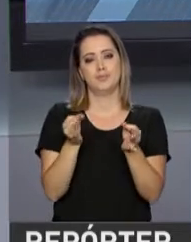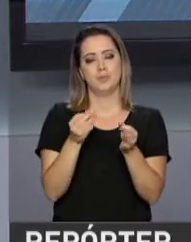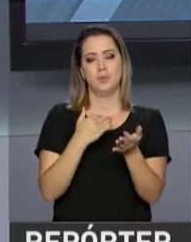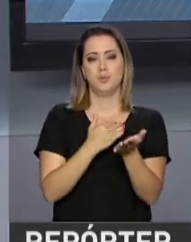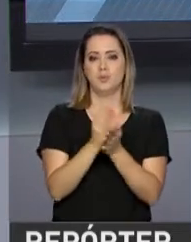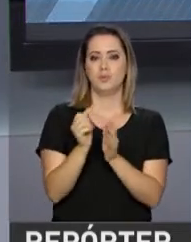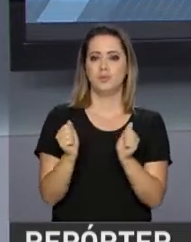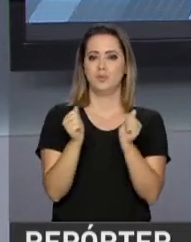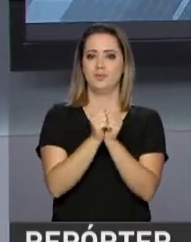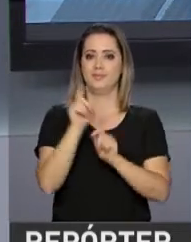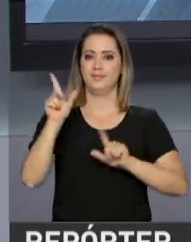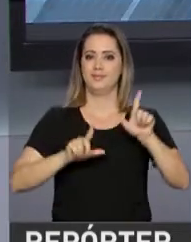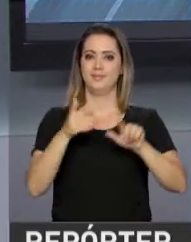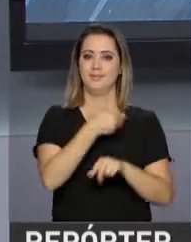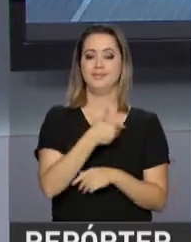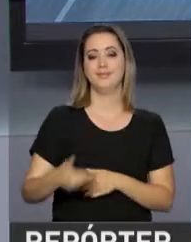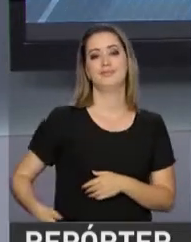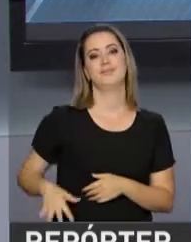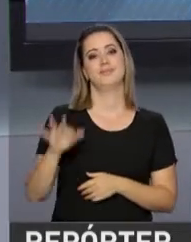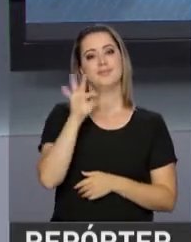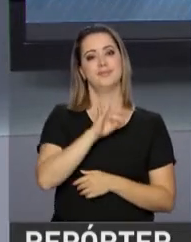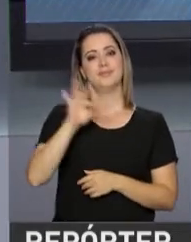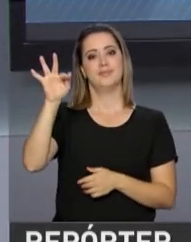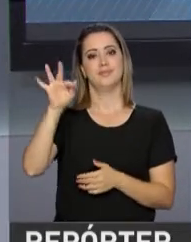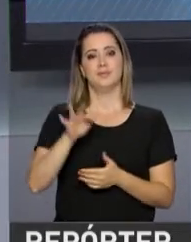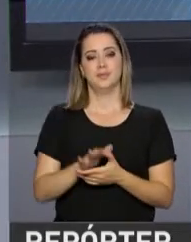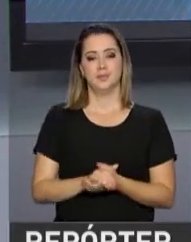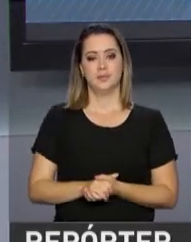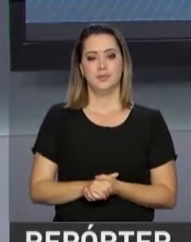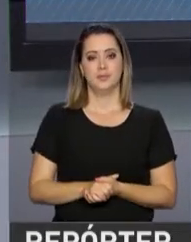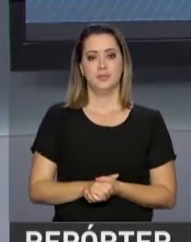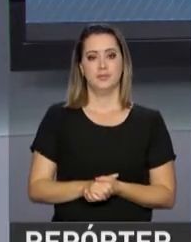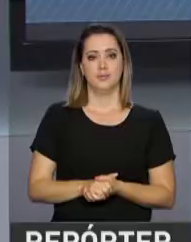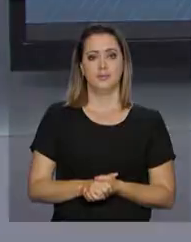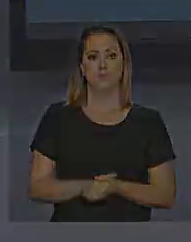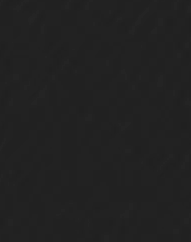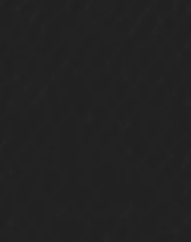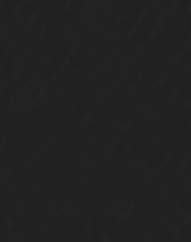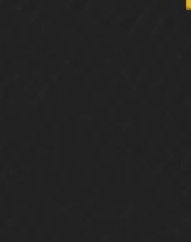e continue com a gente aqui na nbr a tv do governo federal